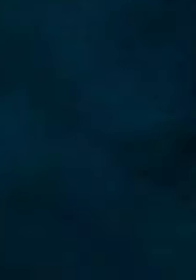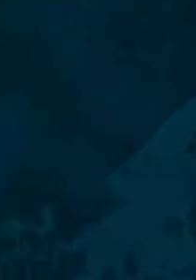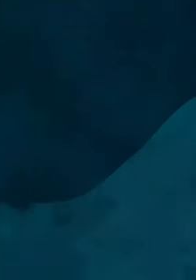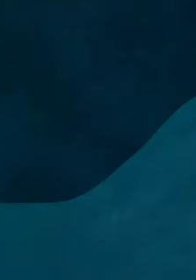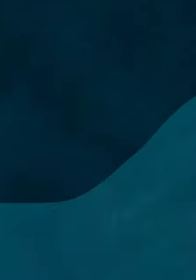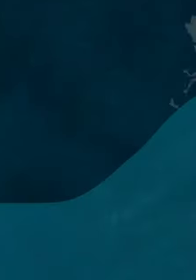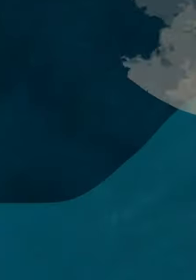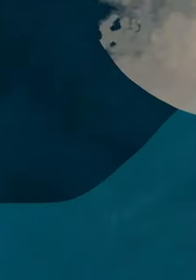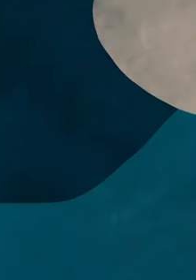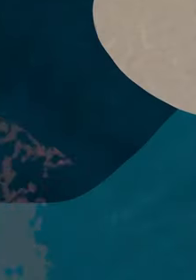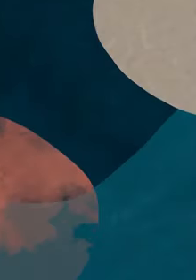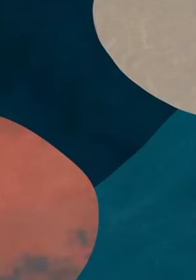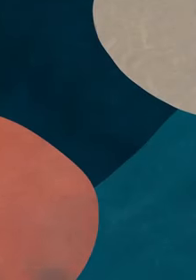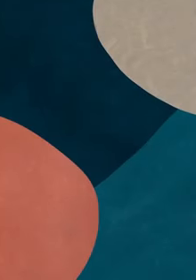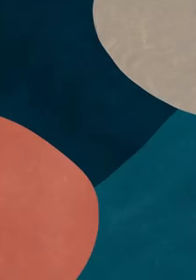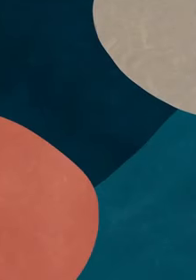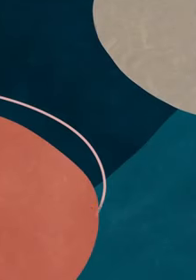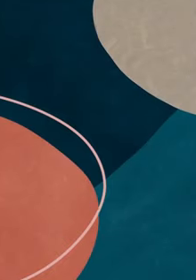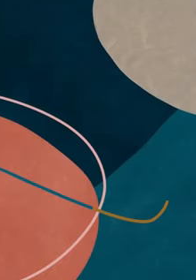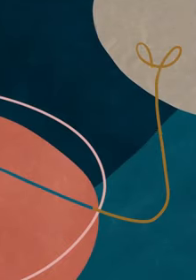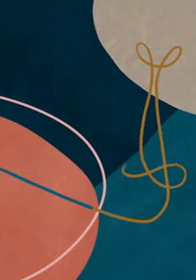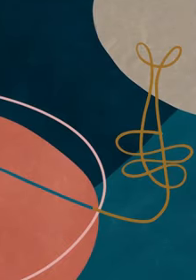E aí